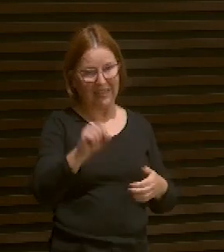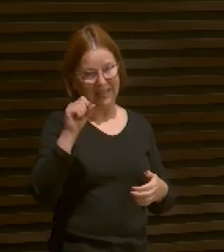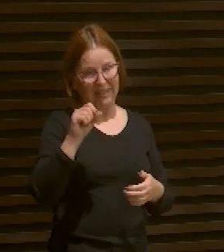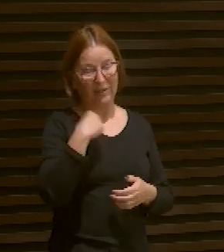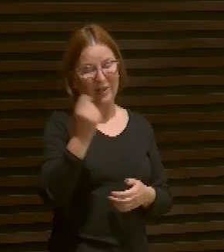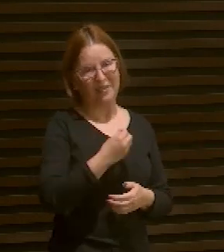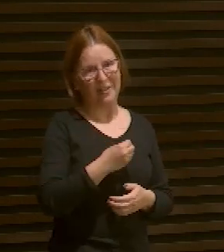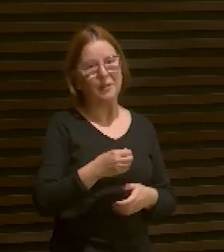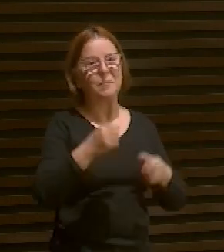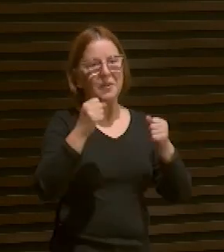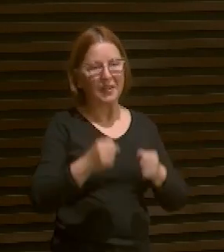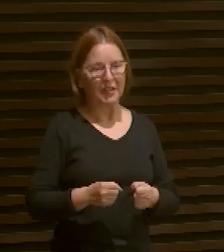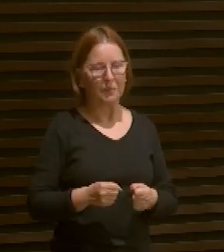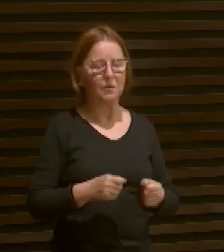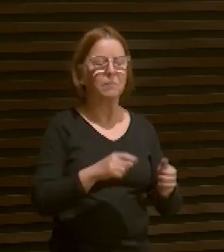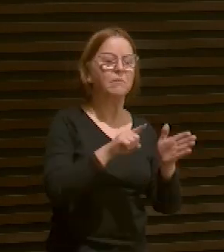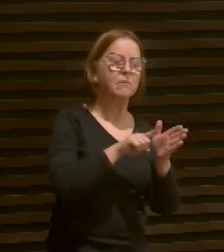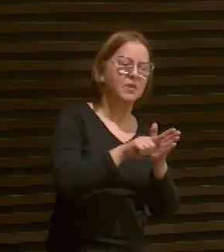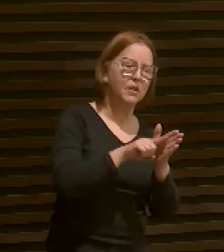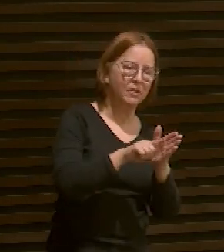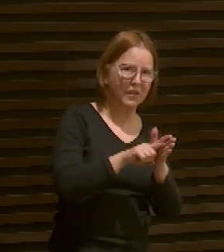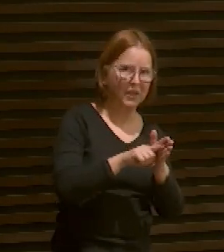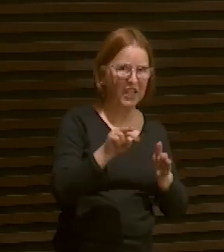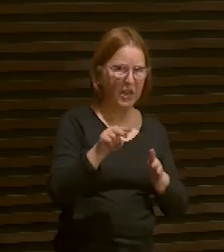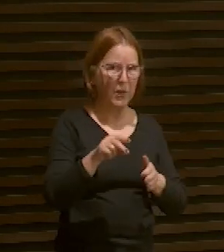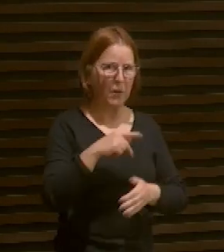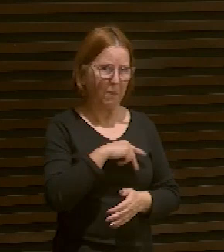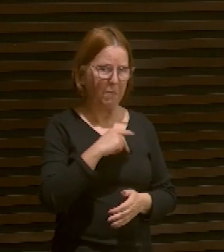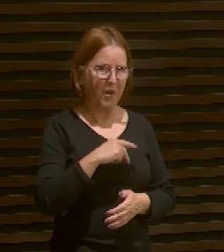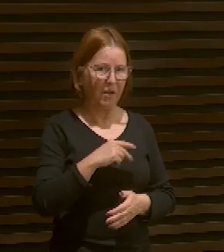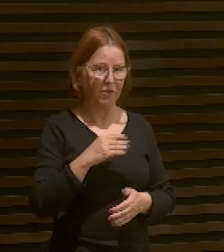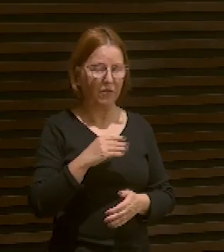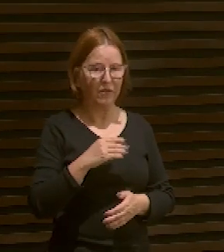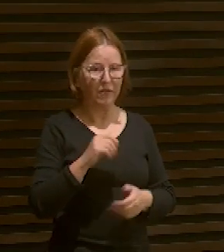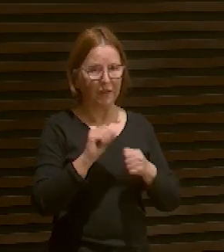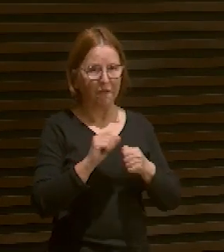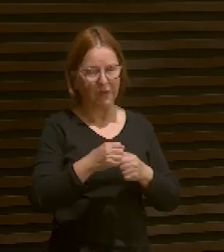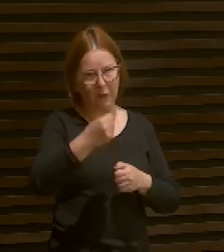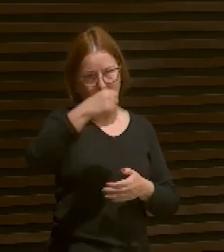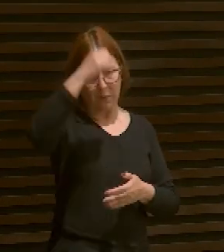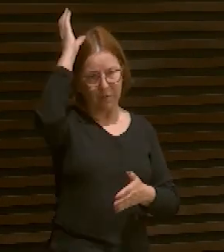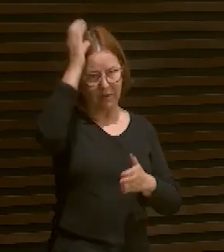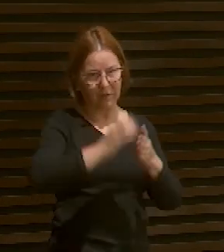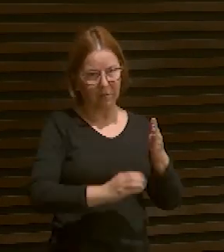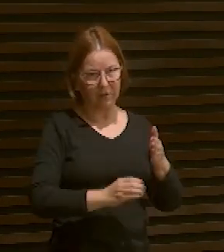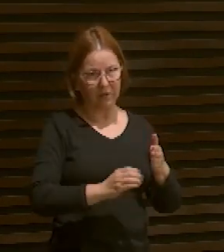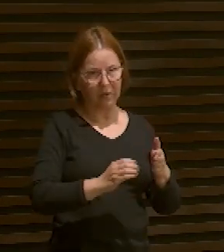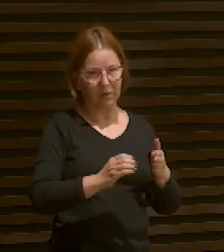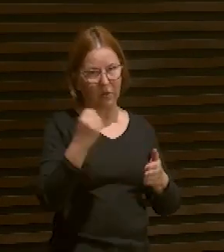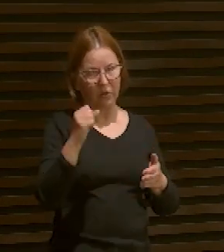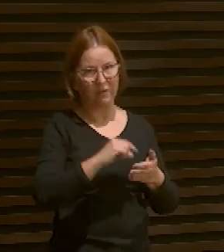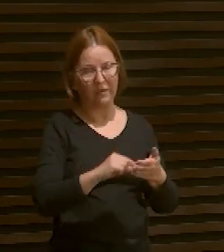nós podemos fazer a mesma pergunta que o apóstolo Paulo fez lá em Romanos 8, dos versos 35